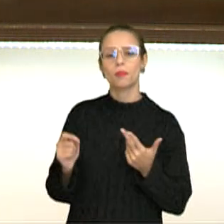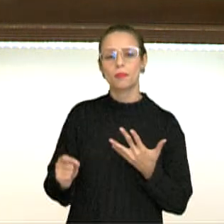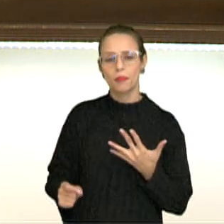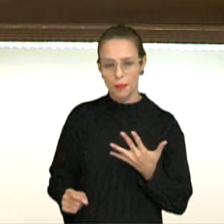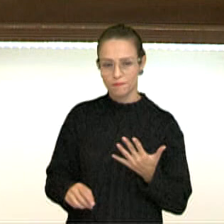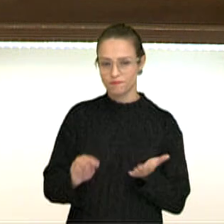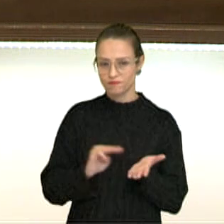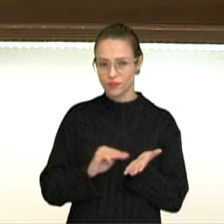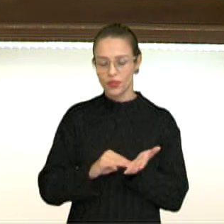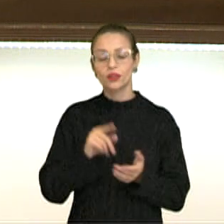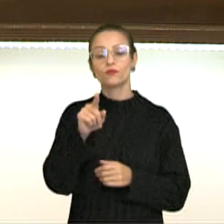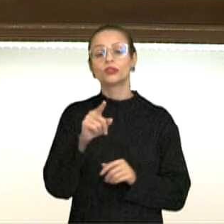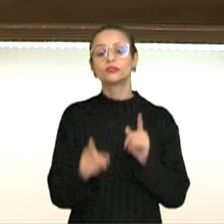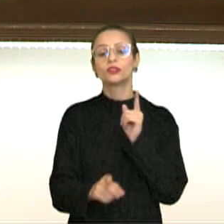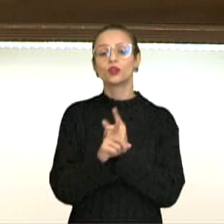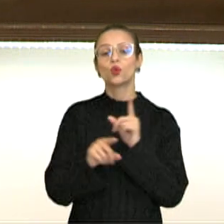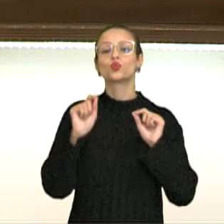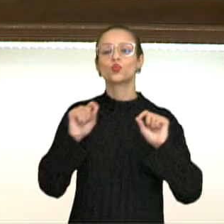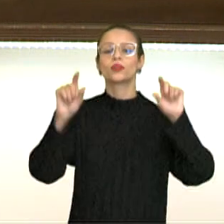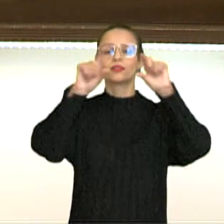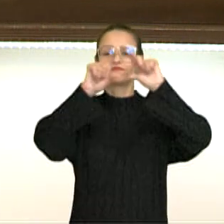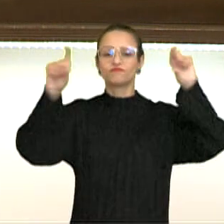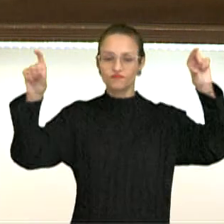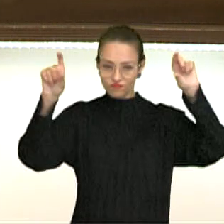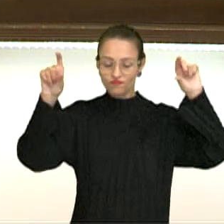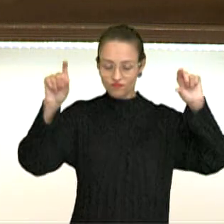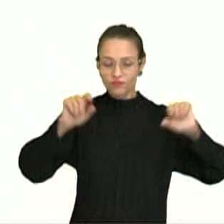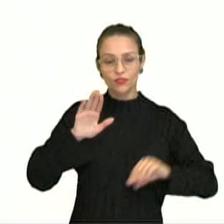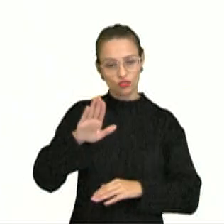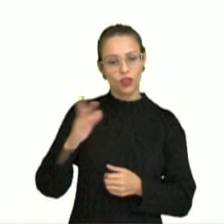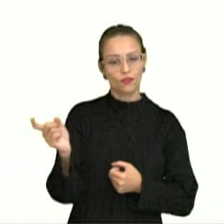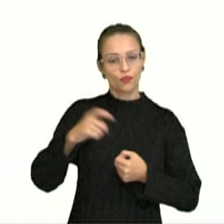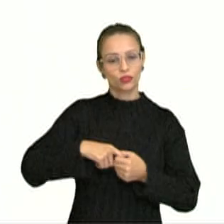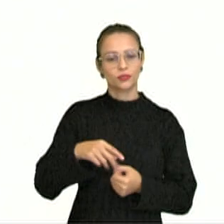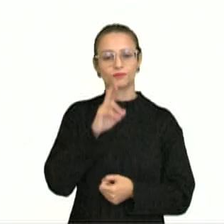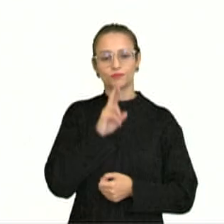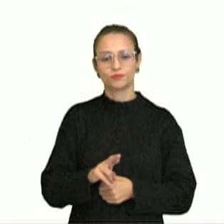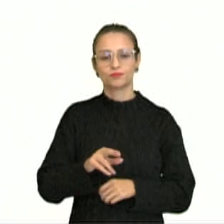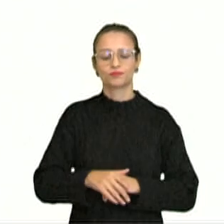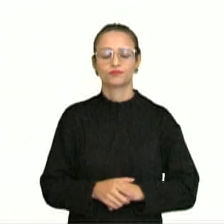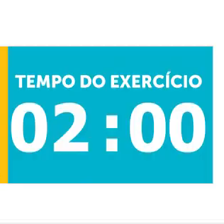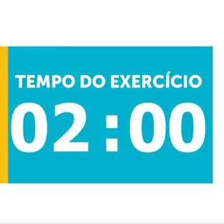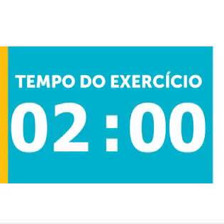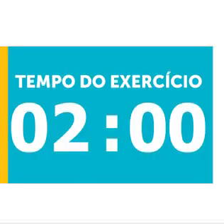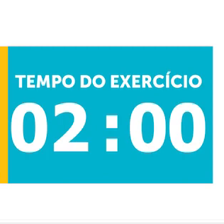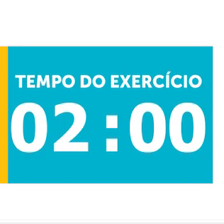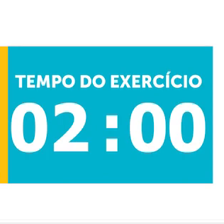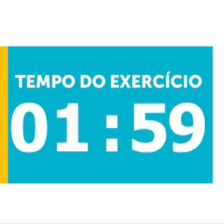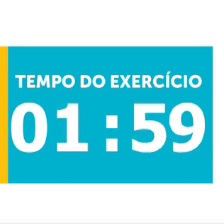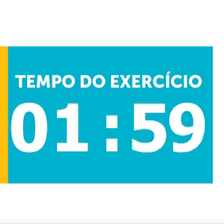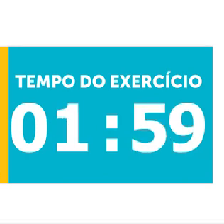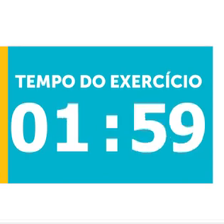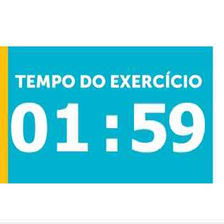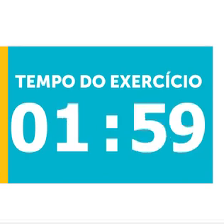você encontre aí os elementos do lead e daqui a pouquinho a gente retorna com a resposta.